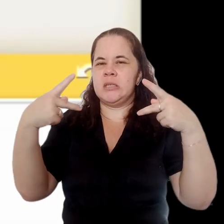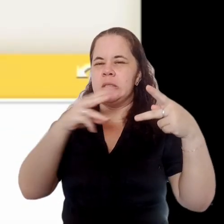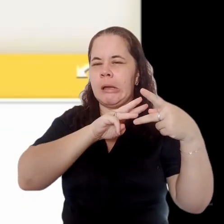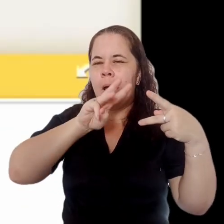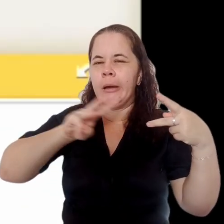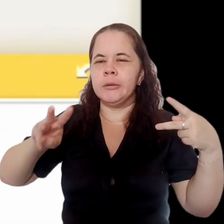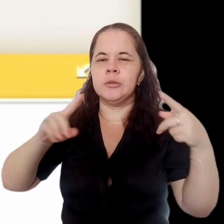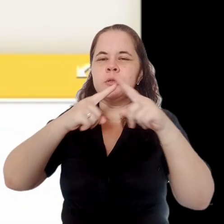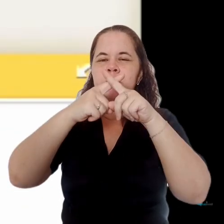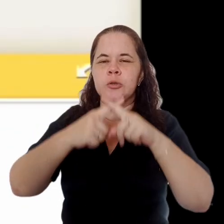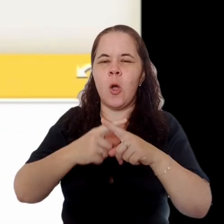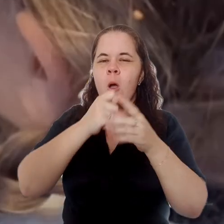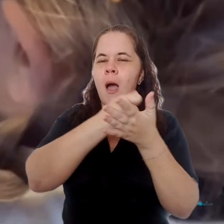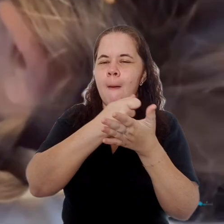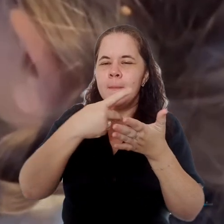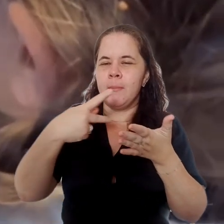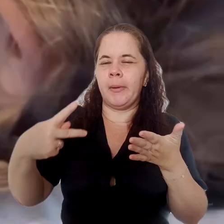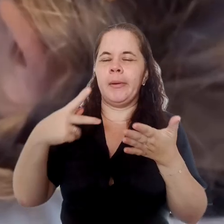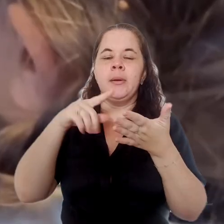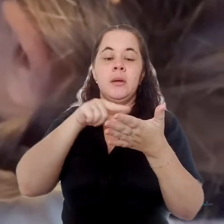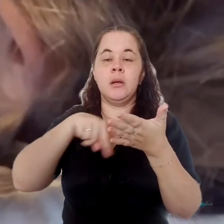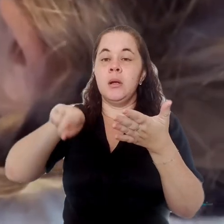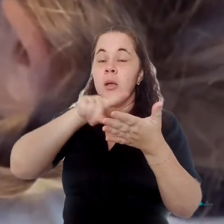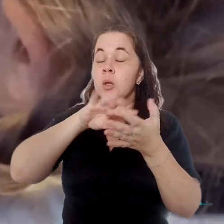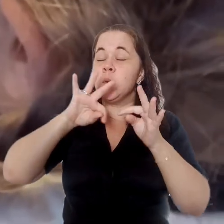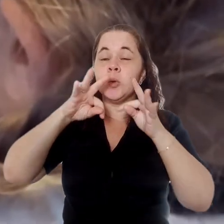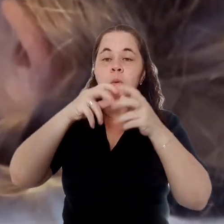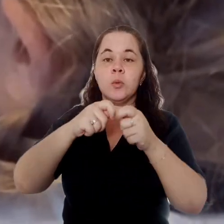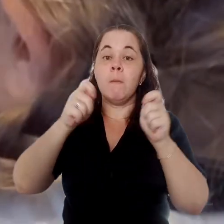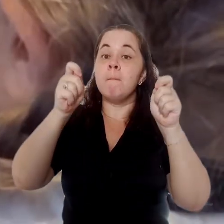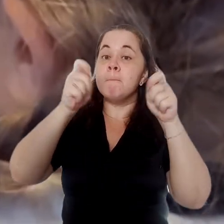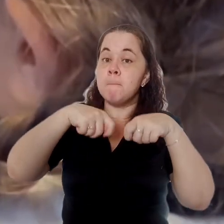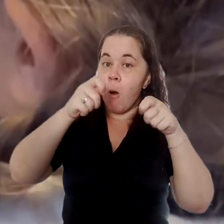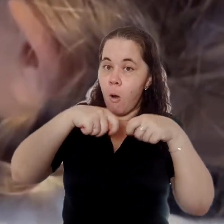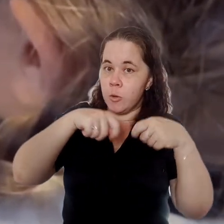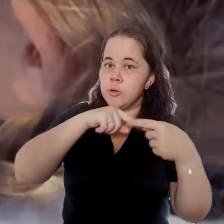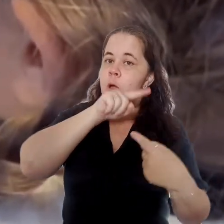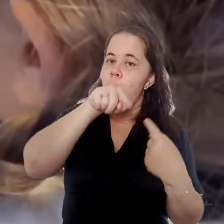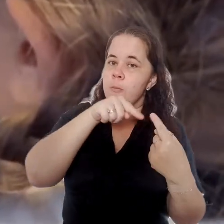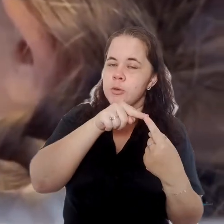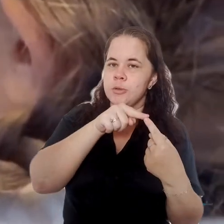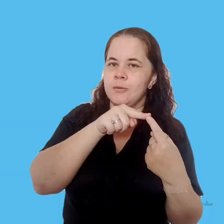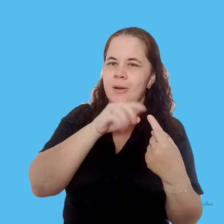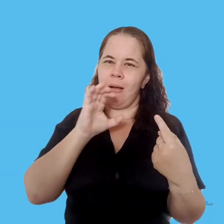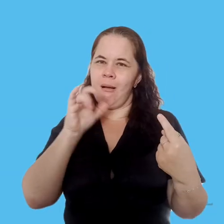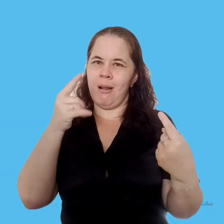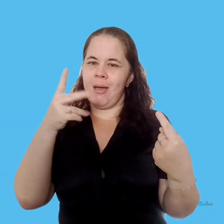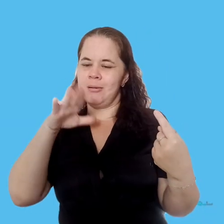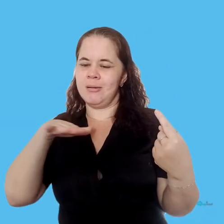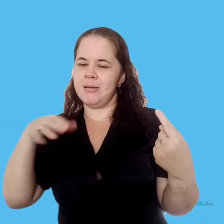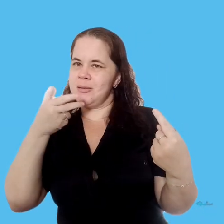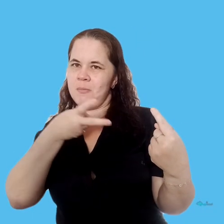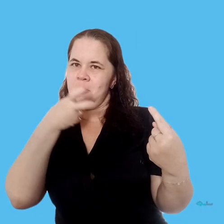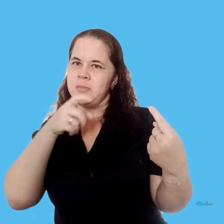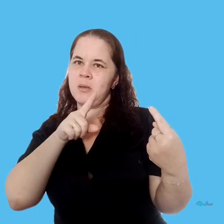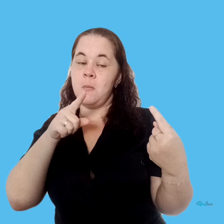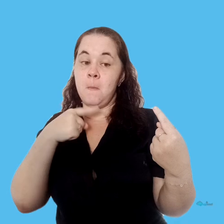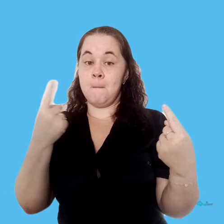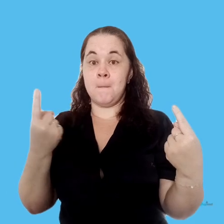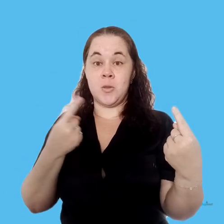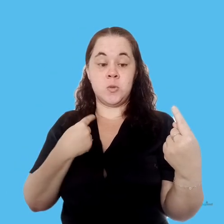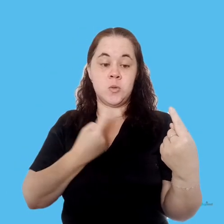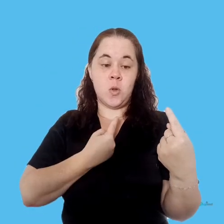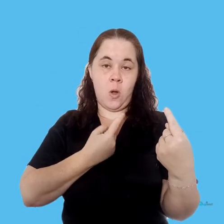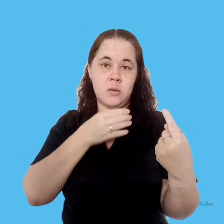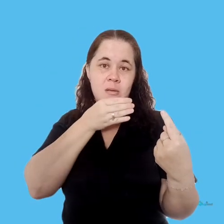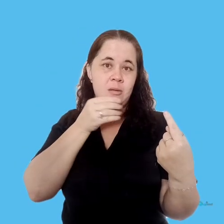ela pode sim estar ali brincando com intencionalidade. Ela, óbvio, não vai perceber essa intencionalidade, mas nós adultos, como